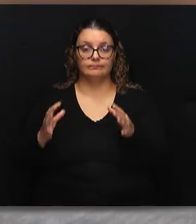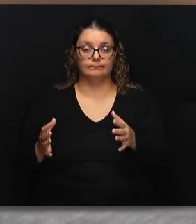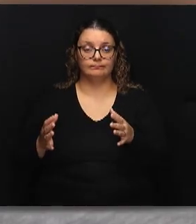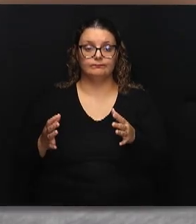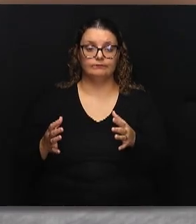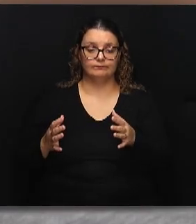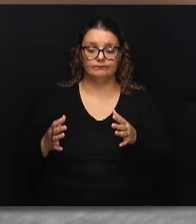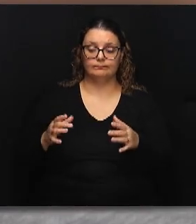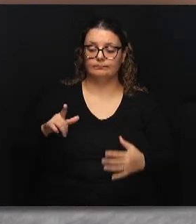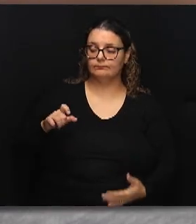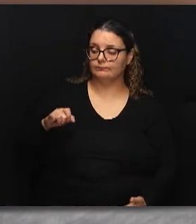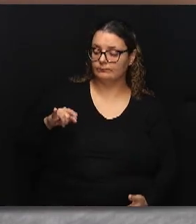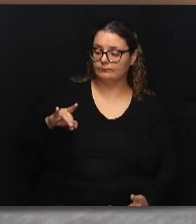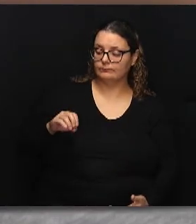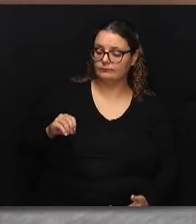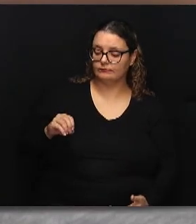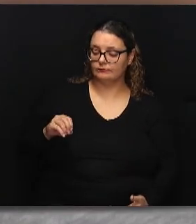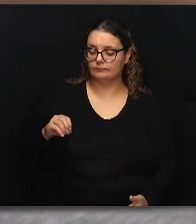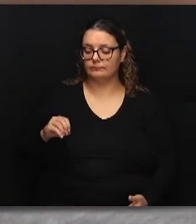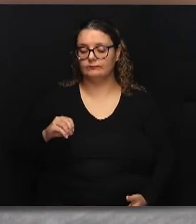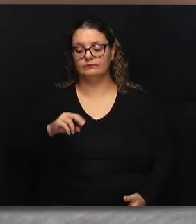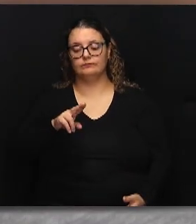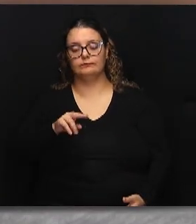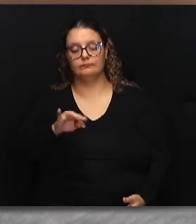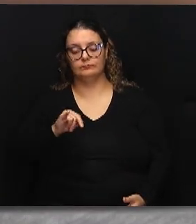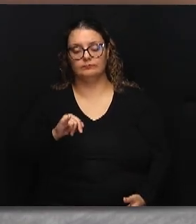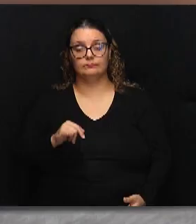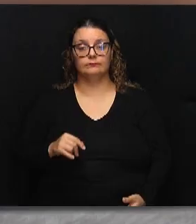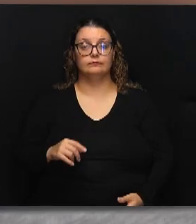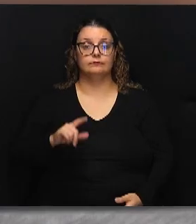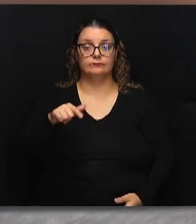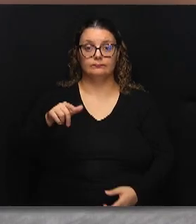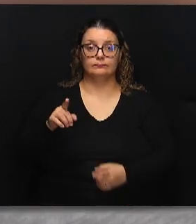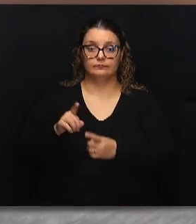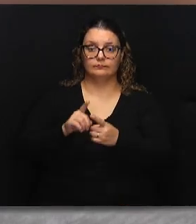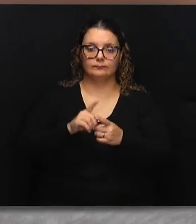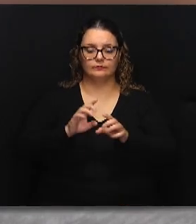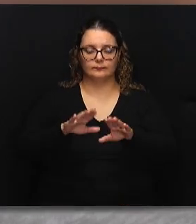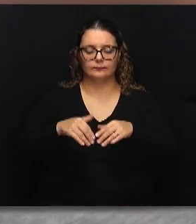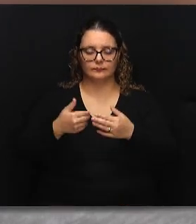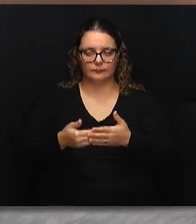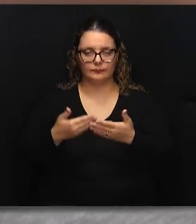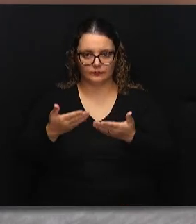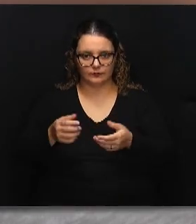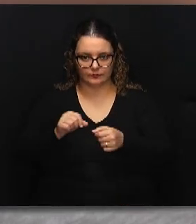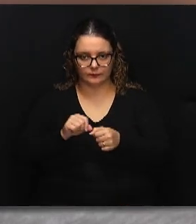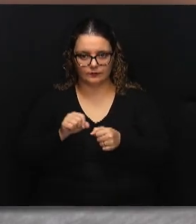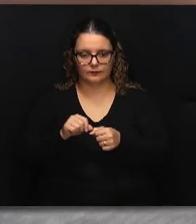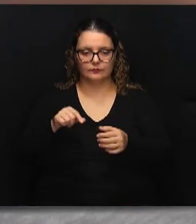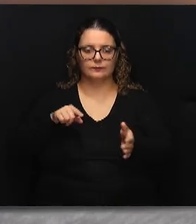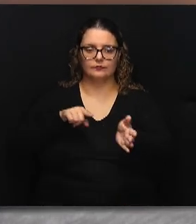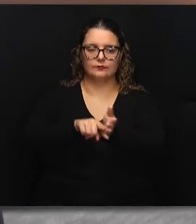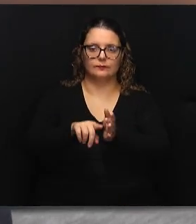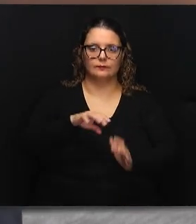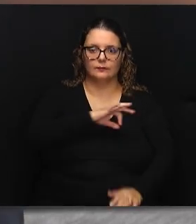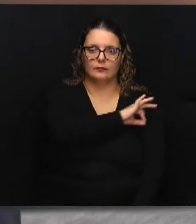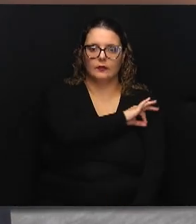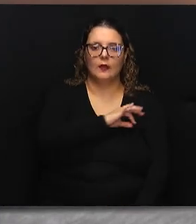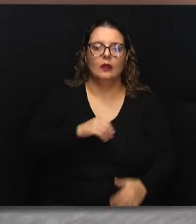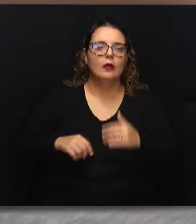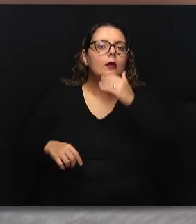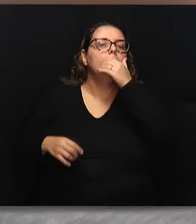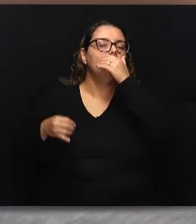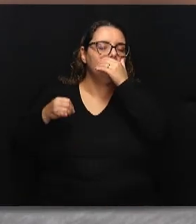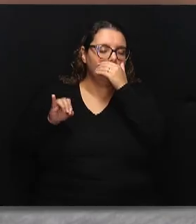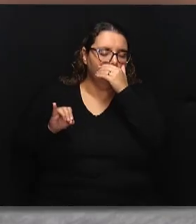um leito de UTI para que ele pudesse ser atendido após esse procedimento. Por isso eu fiz esse requerimento questionando a Prefeitura se realmente